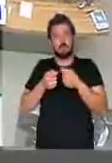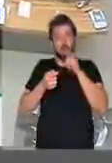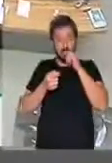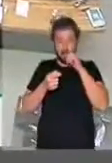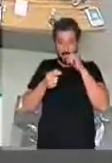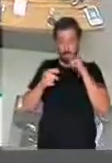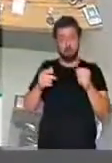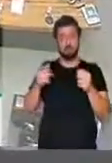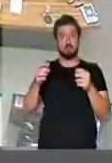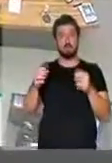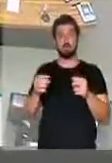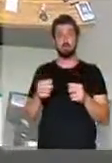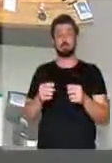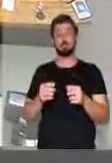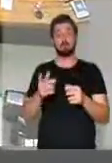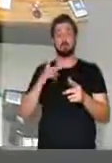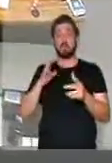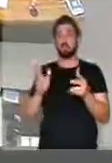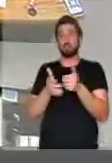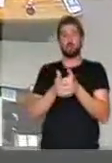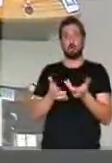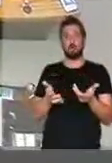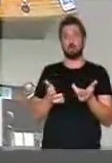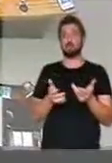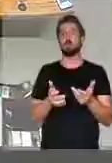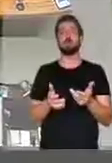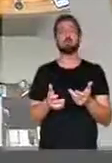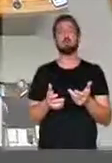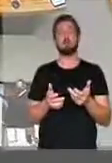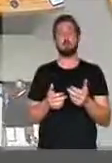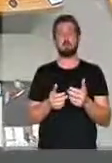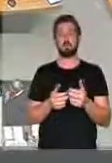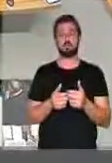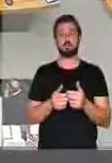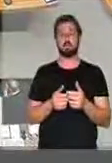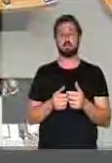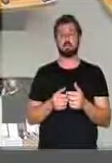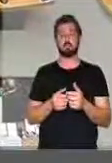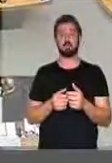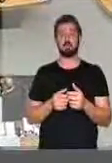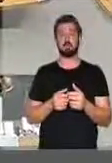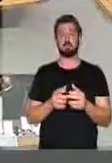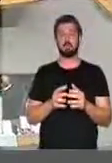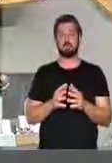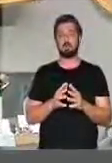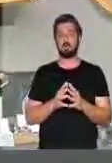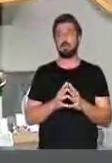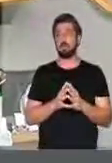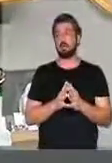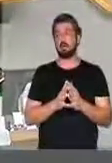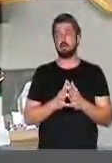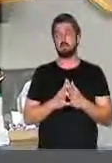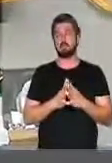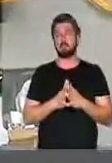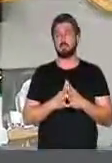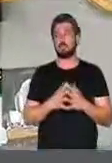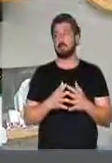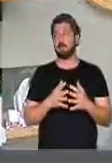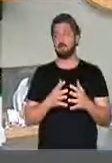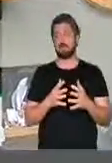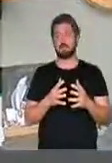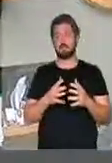da opinião pública, querem botar numa emenda aglutinativa, para ir